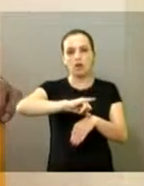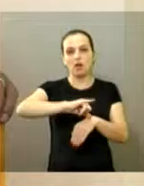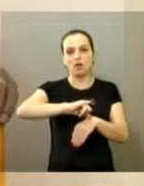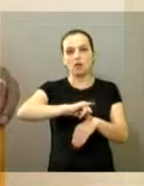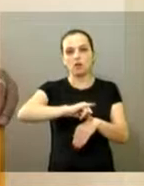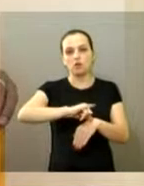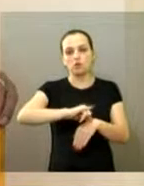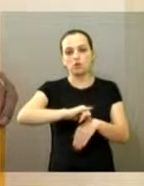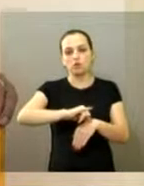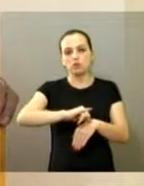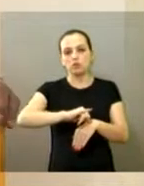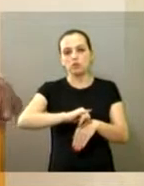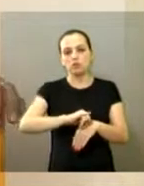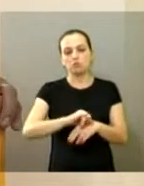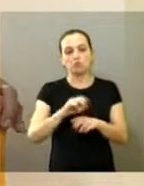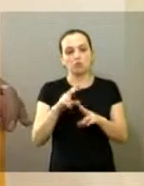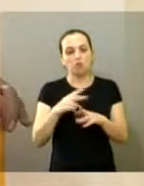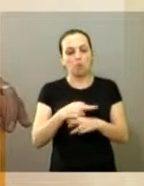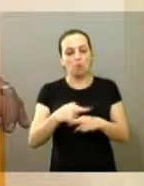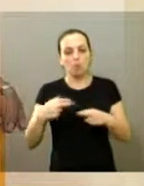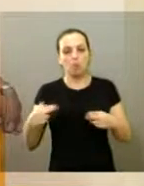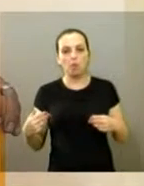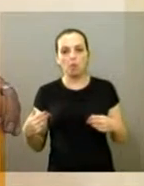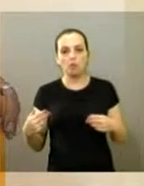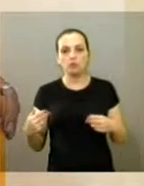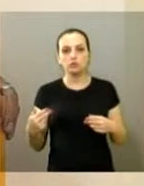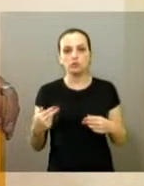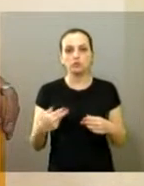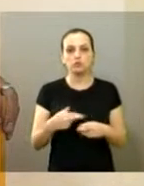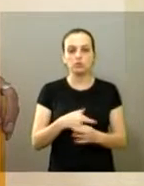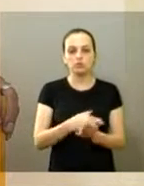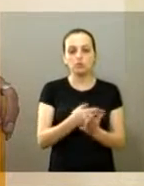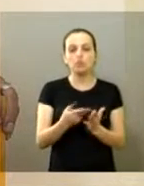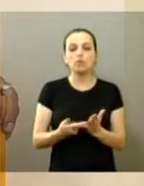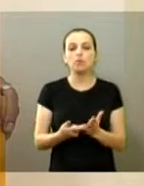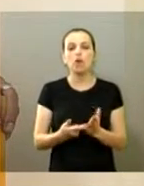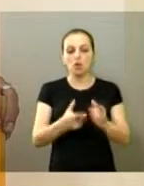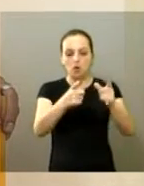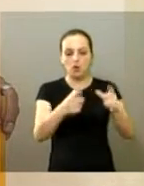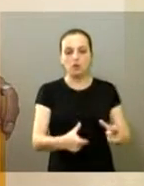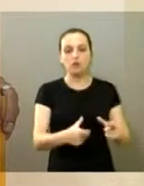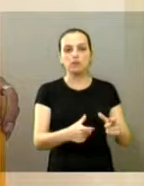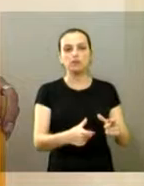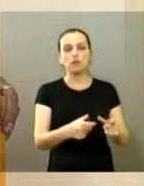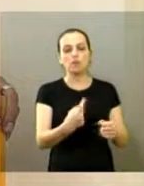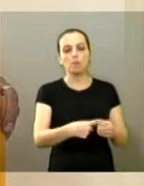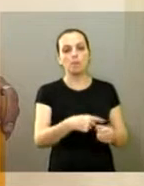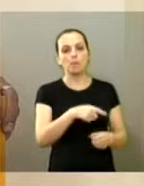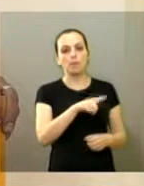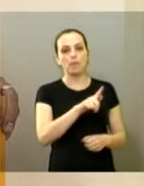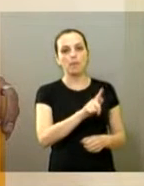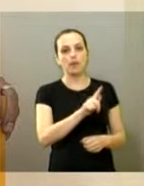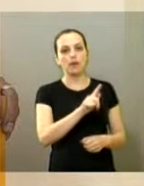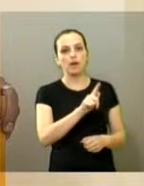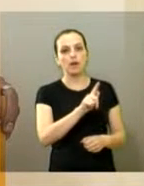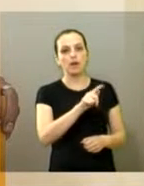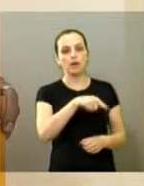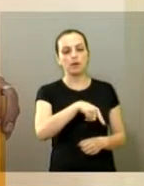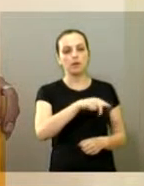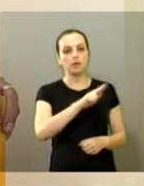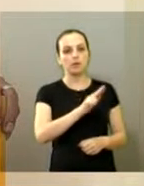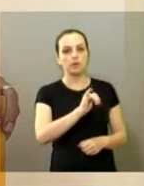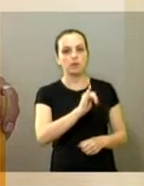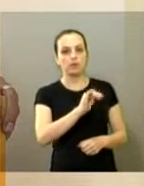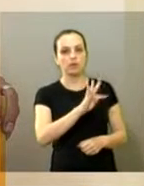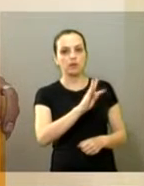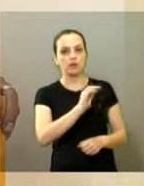a Central de Penas Alternativas? Ela fica localizada ali no Quitandinha, e